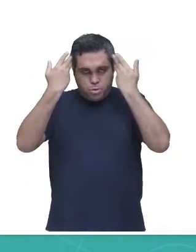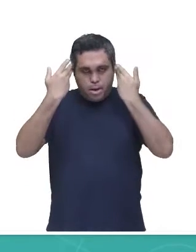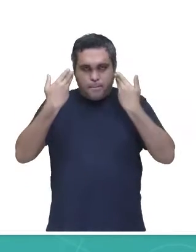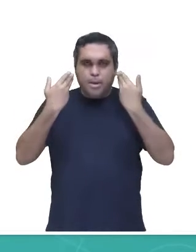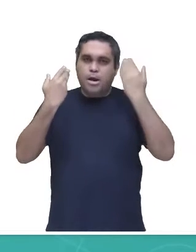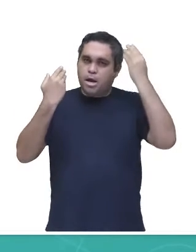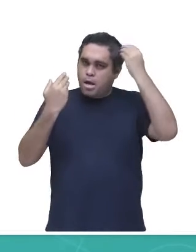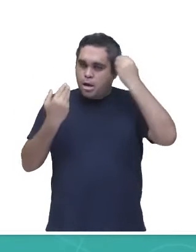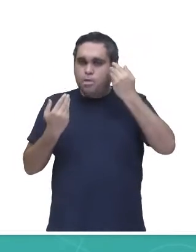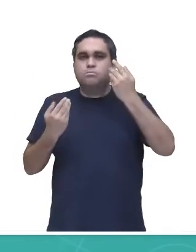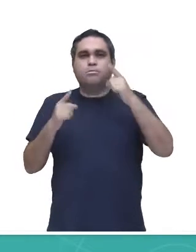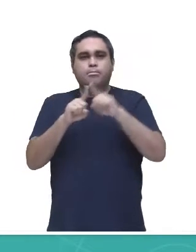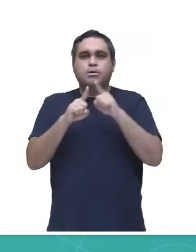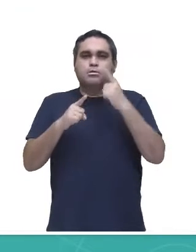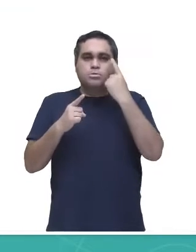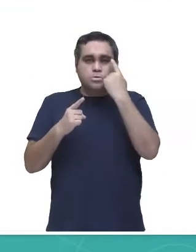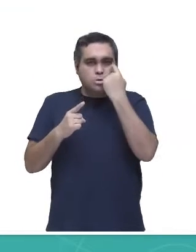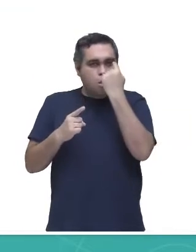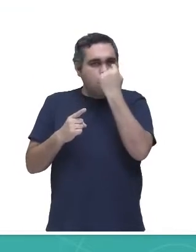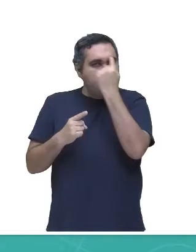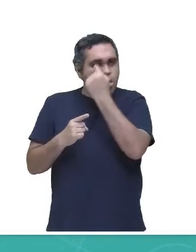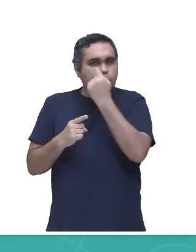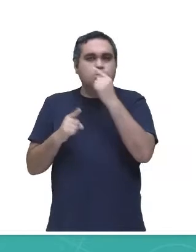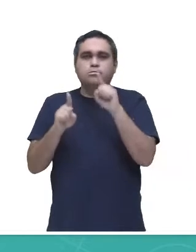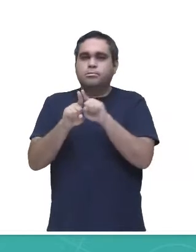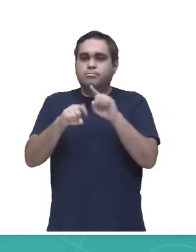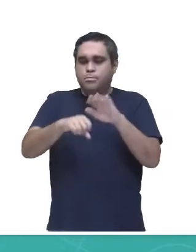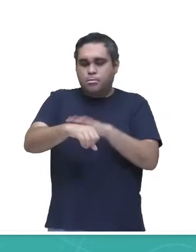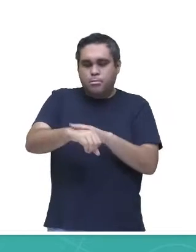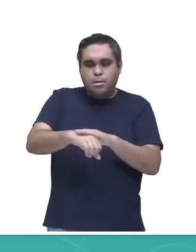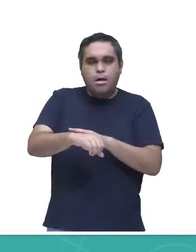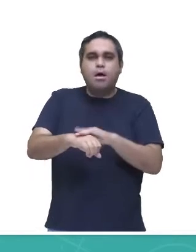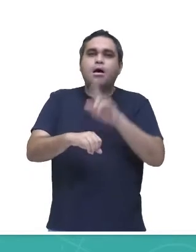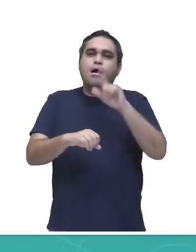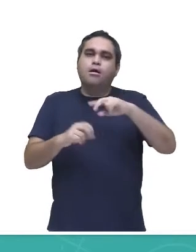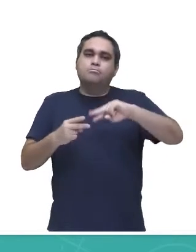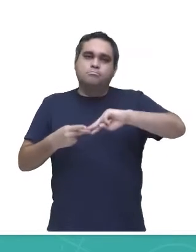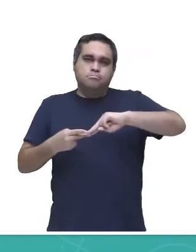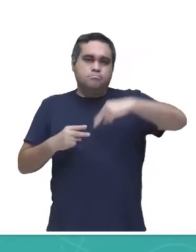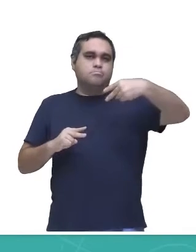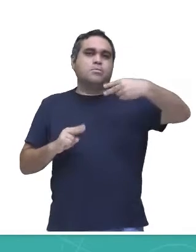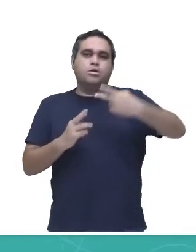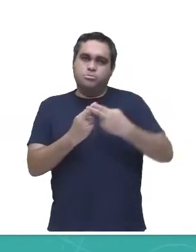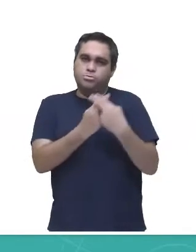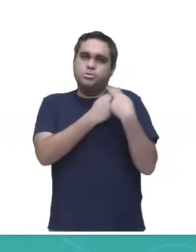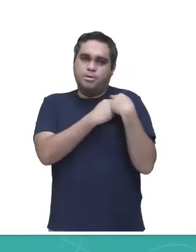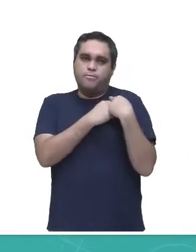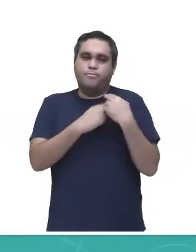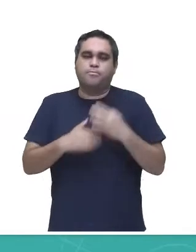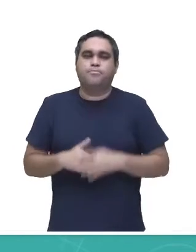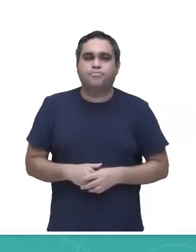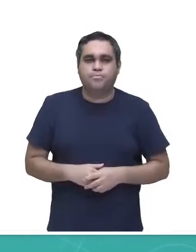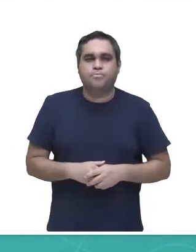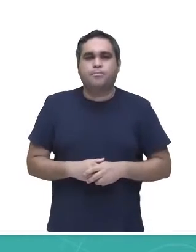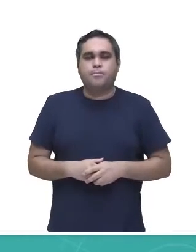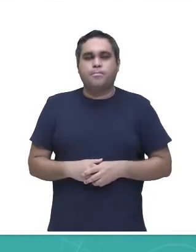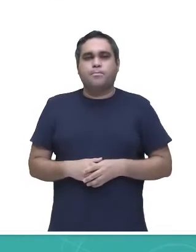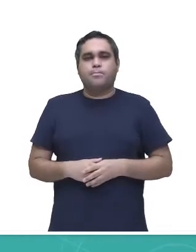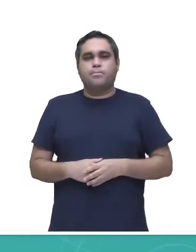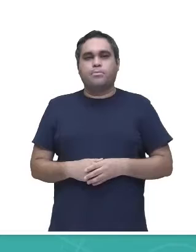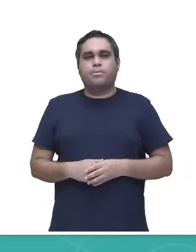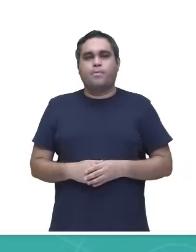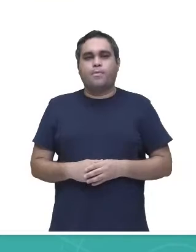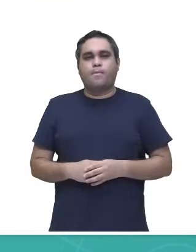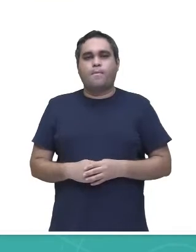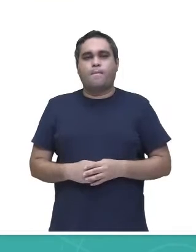a quantidade, também com a quantidade de melanina que o seu organismo vai produzir, né? Levando em consideração aquele fator genético. Então,